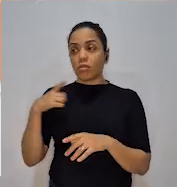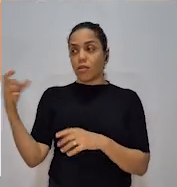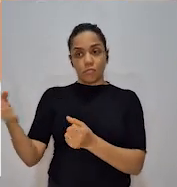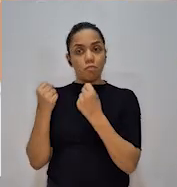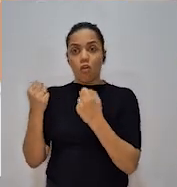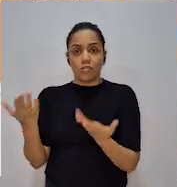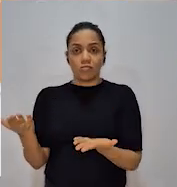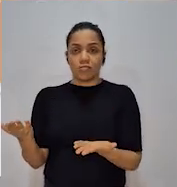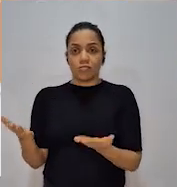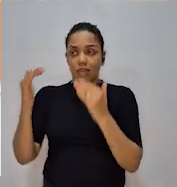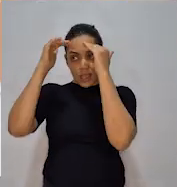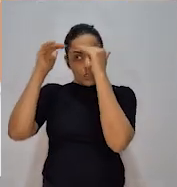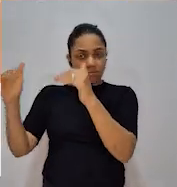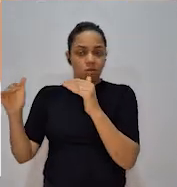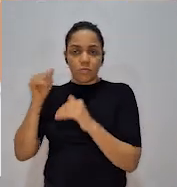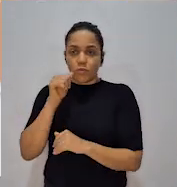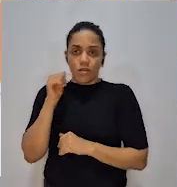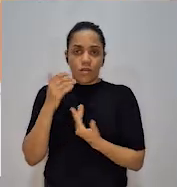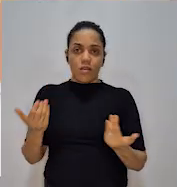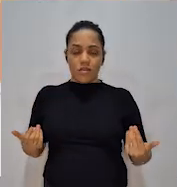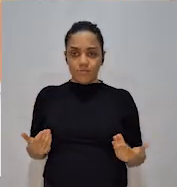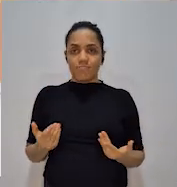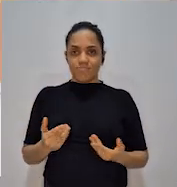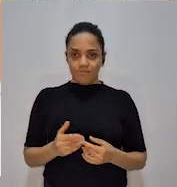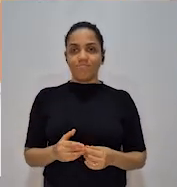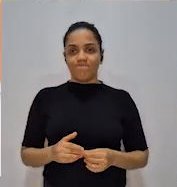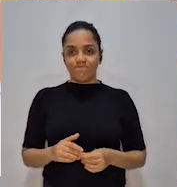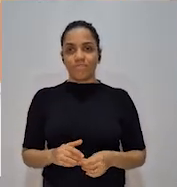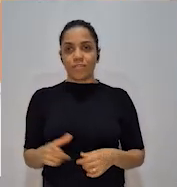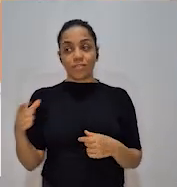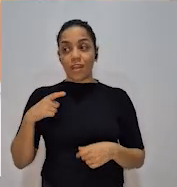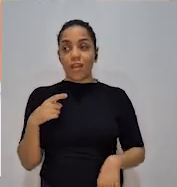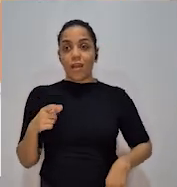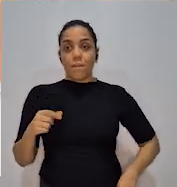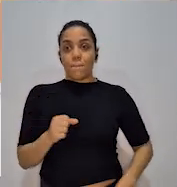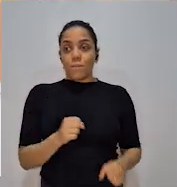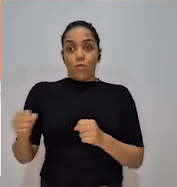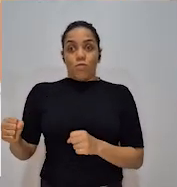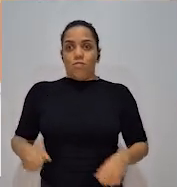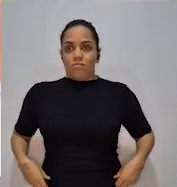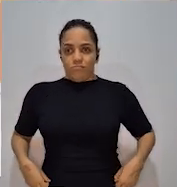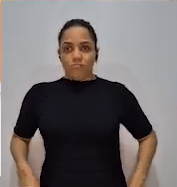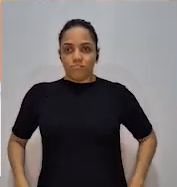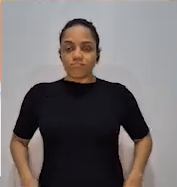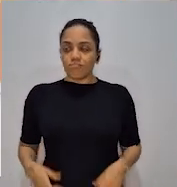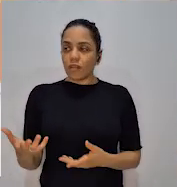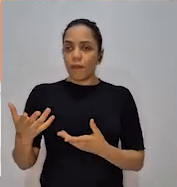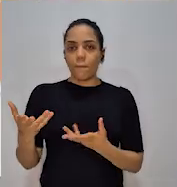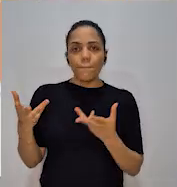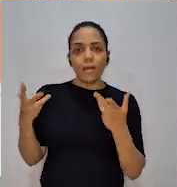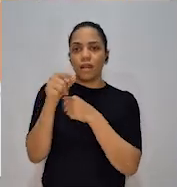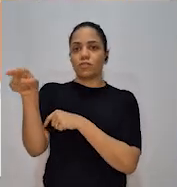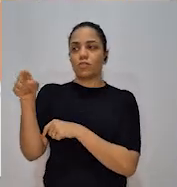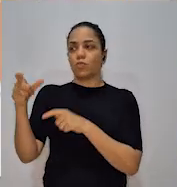potencialidade sendo respeitada, né? Porque é isso que as mulheres fazem. Têm potência e podem colocar em prática em ambientes que são